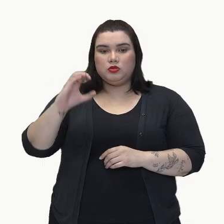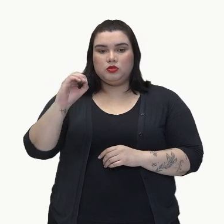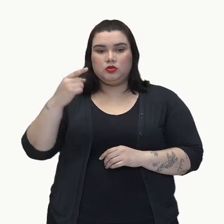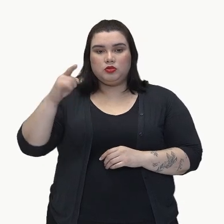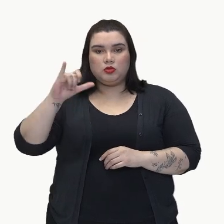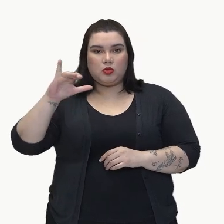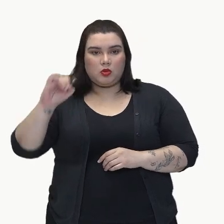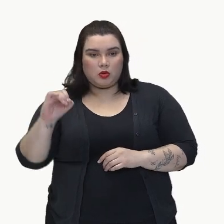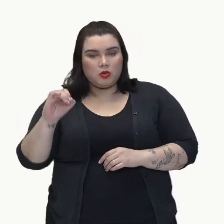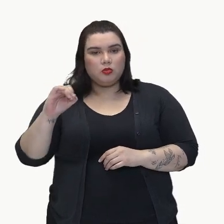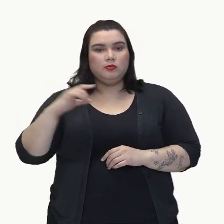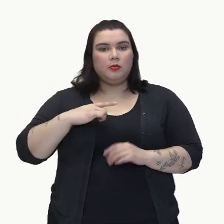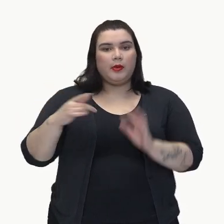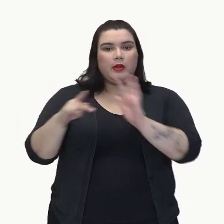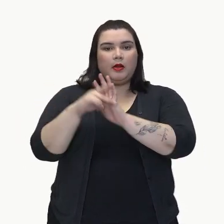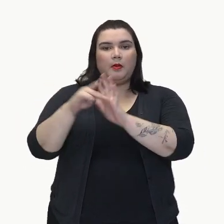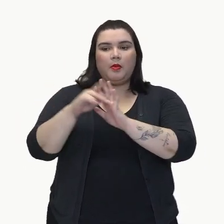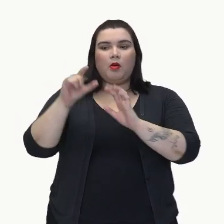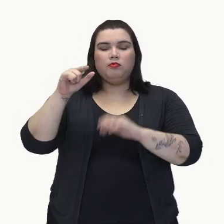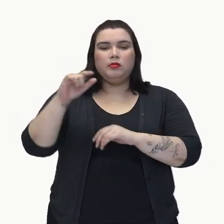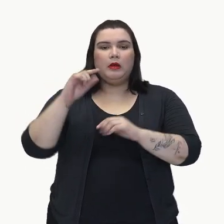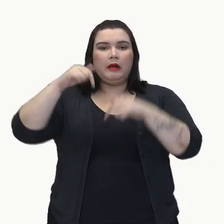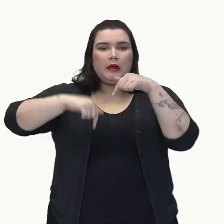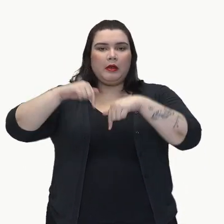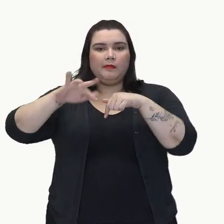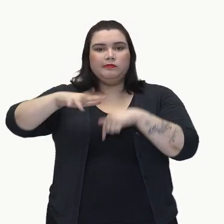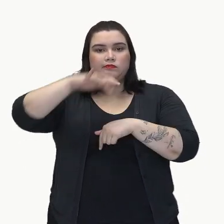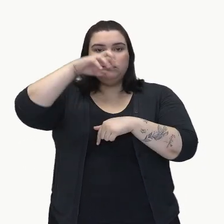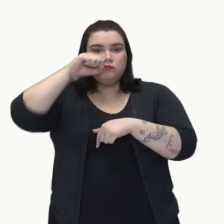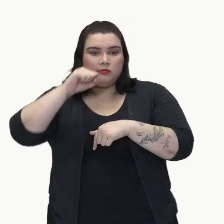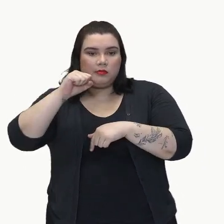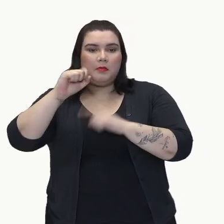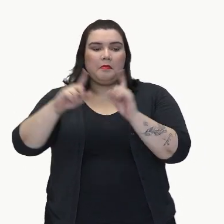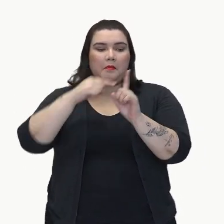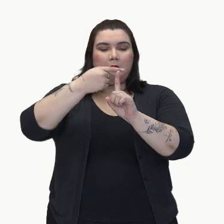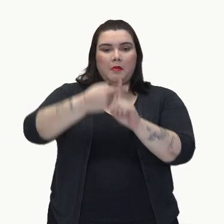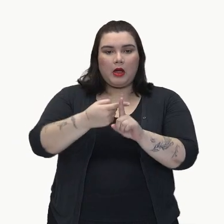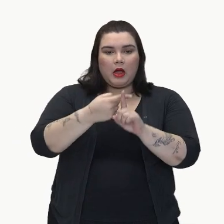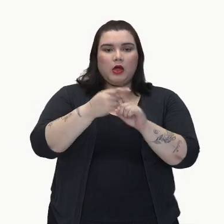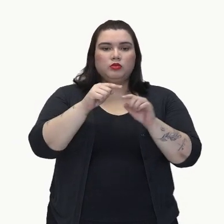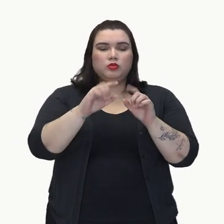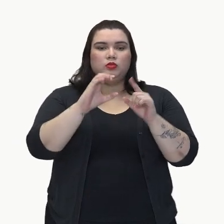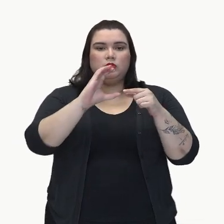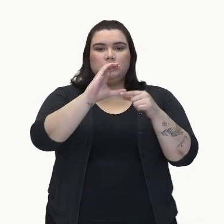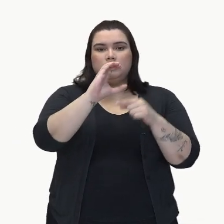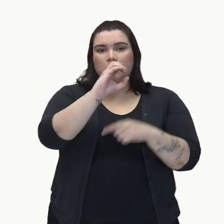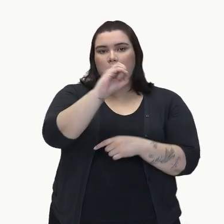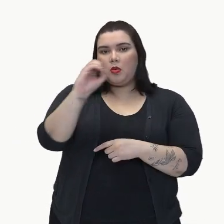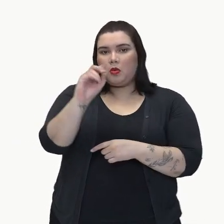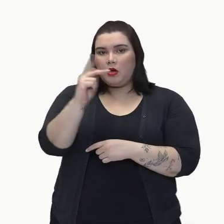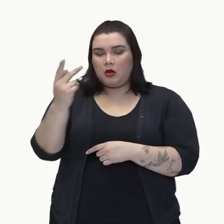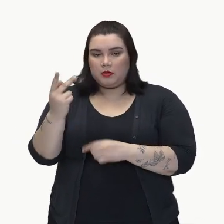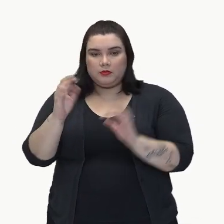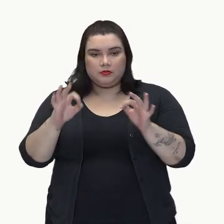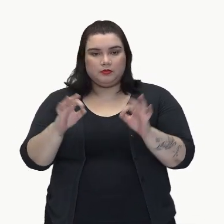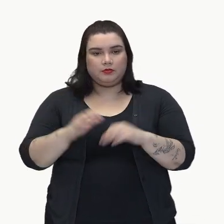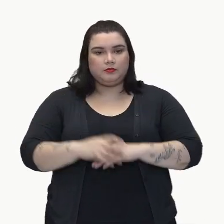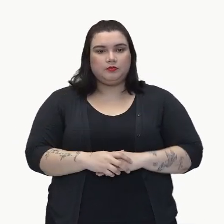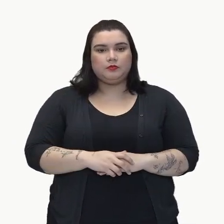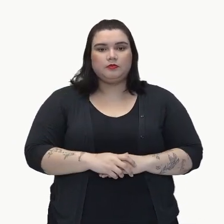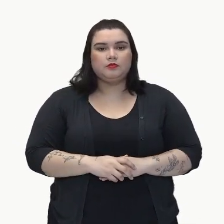grupo carboxila. Além desses, vamos ver como é que se nomeia quando o ácido